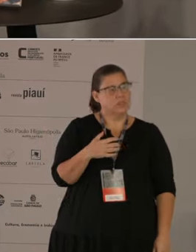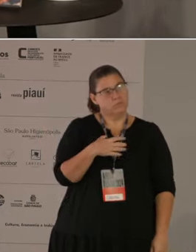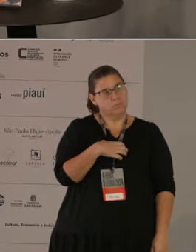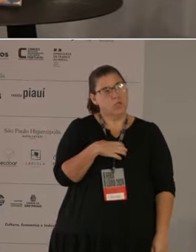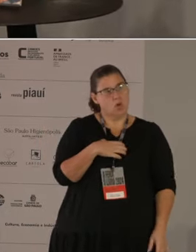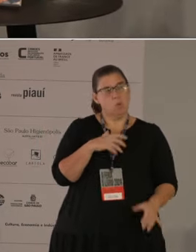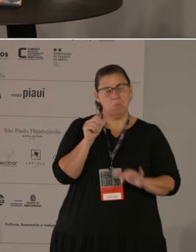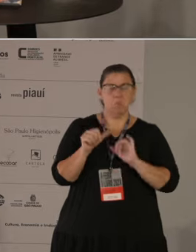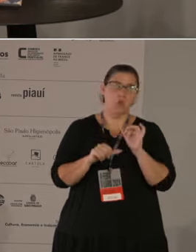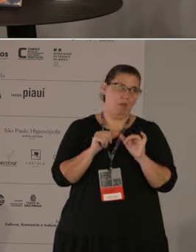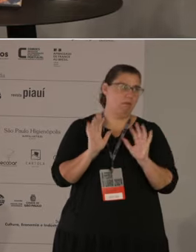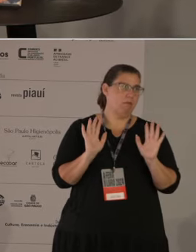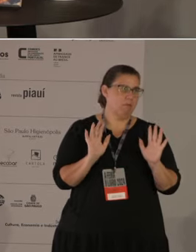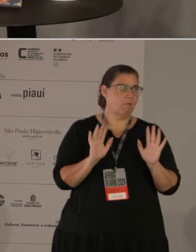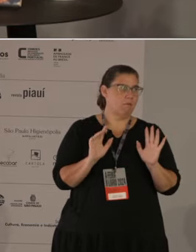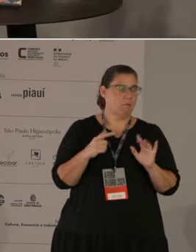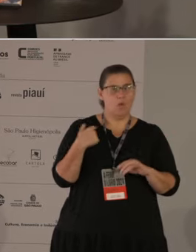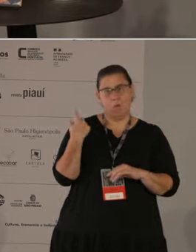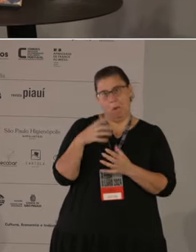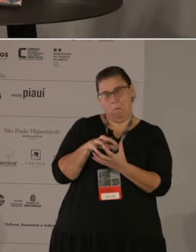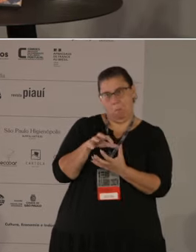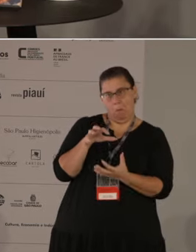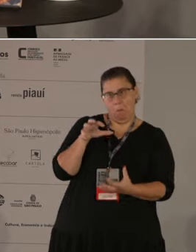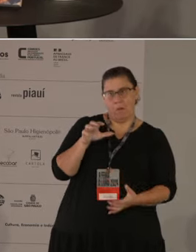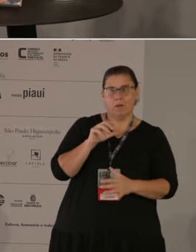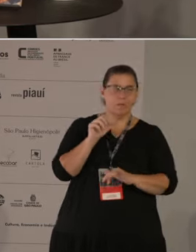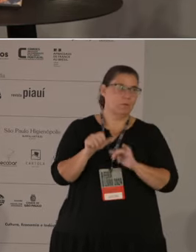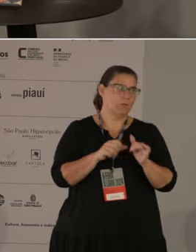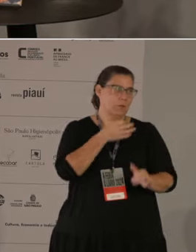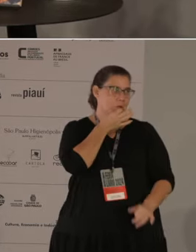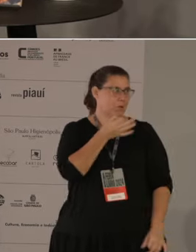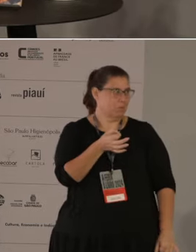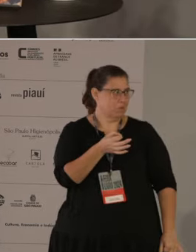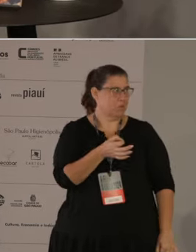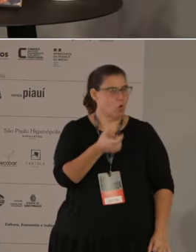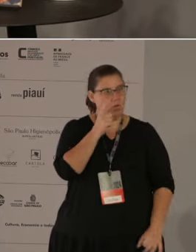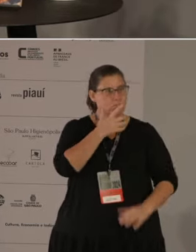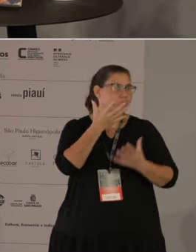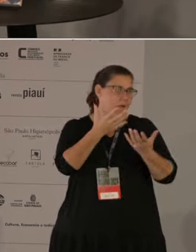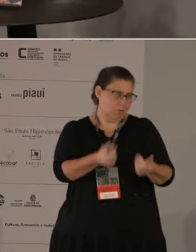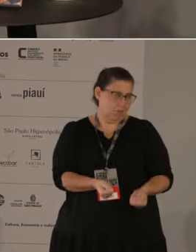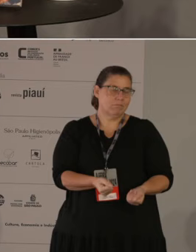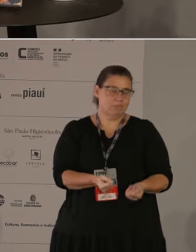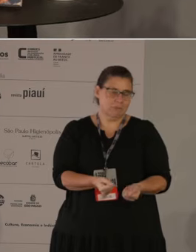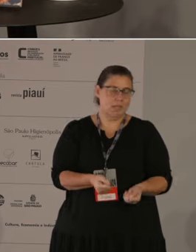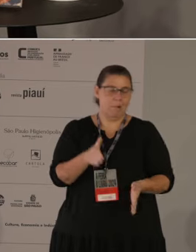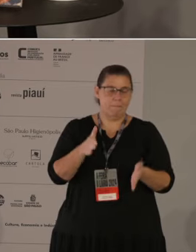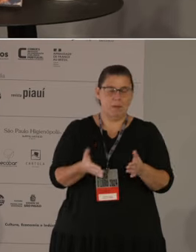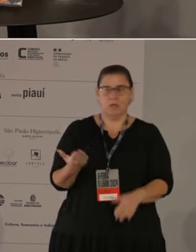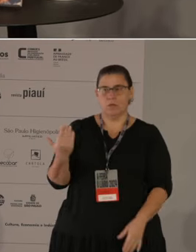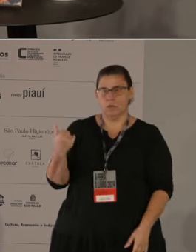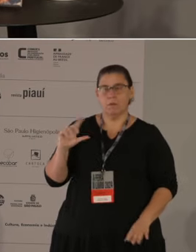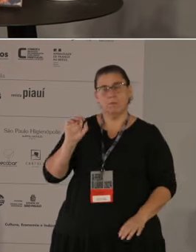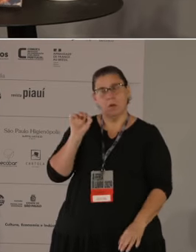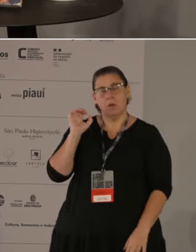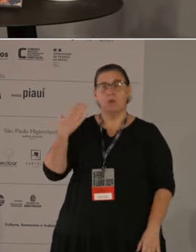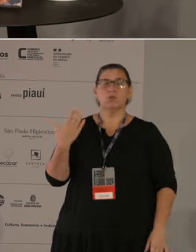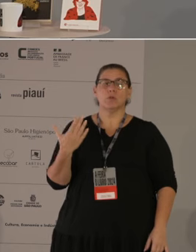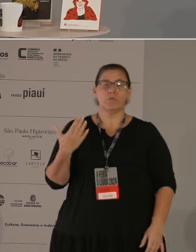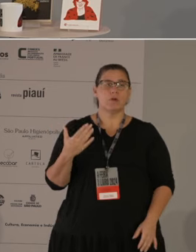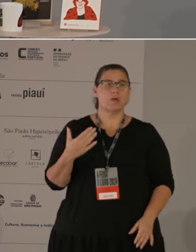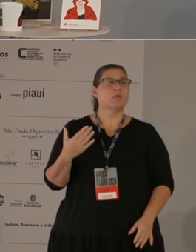sou menos radical, a idade vai fazer isso com a gente. Né? Eu acho que dá para aceitar essas datas antigas, mas a gente tem que resolver essa questão. E os dados